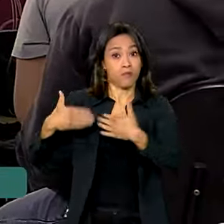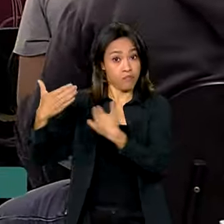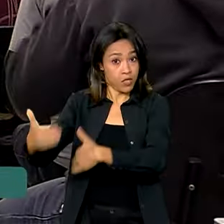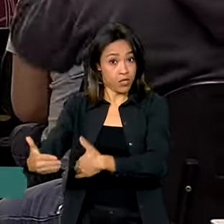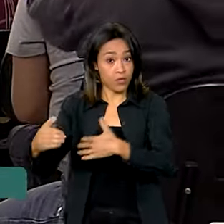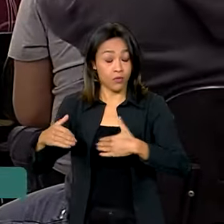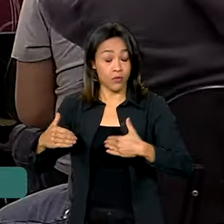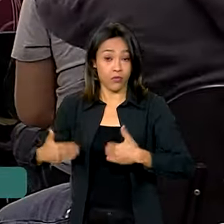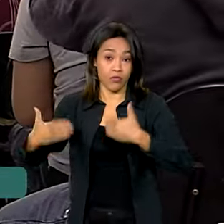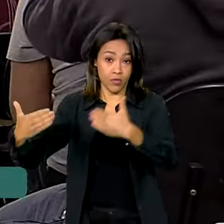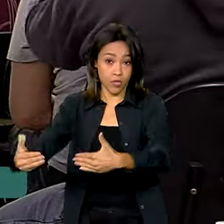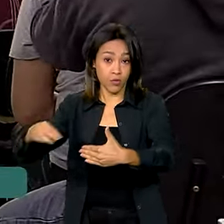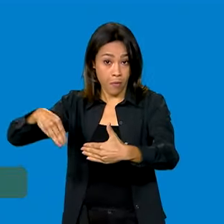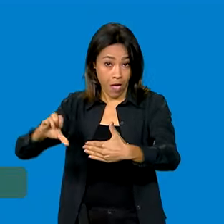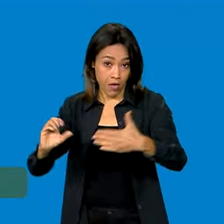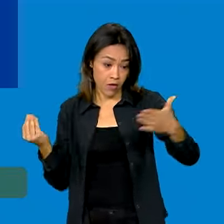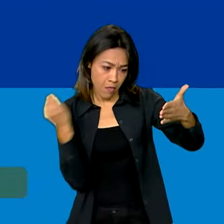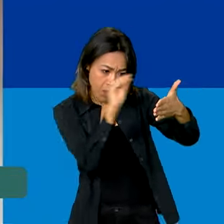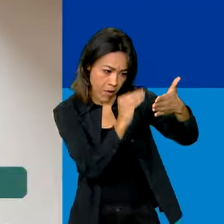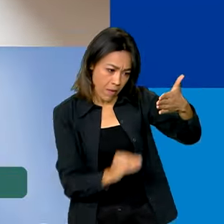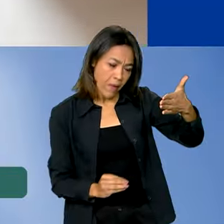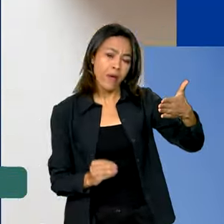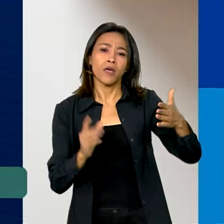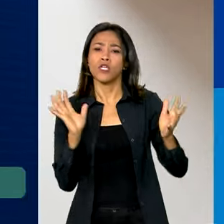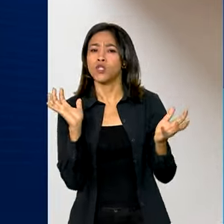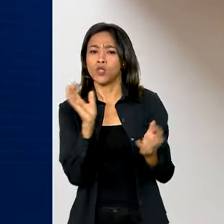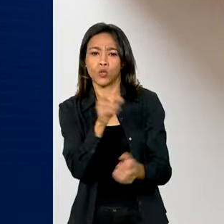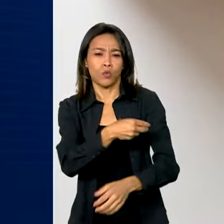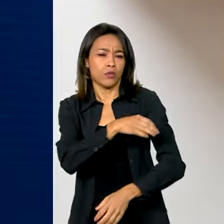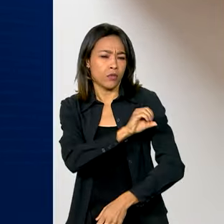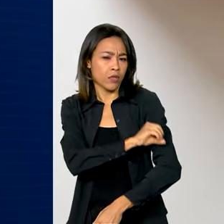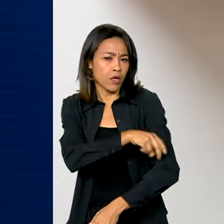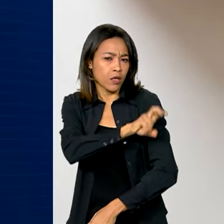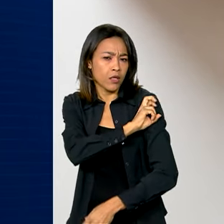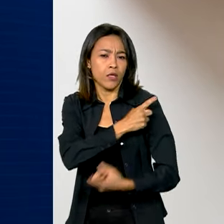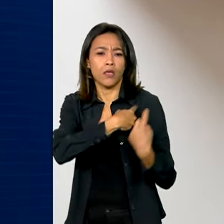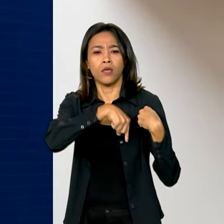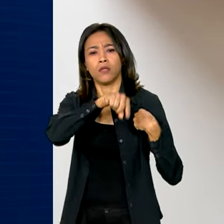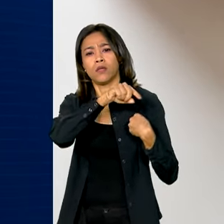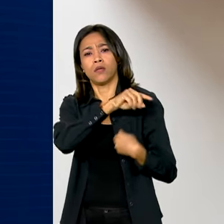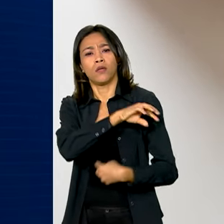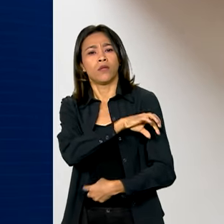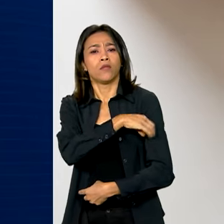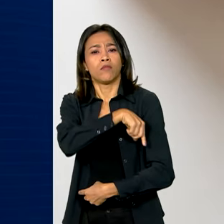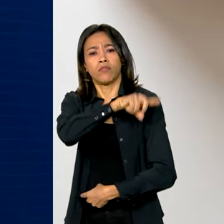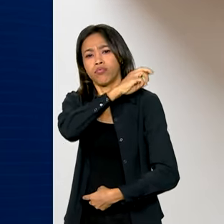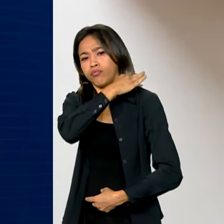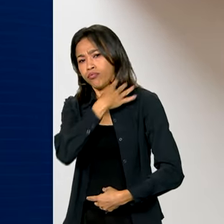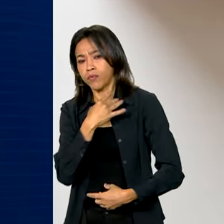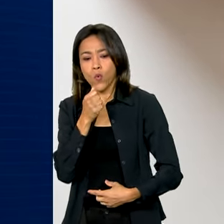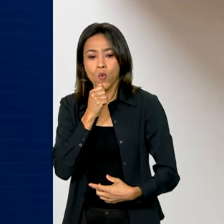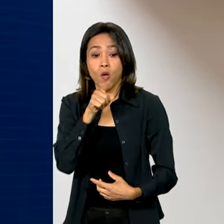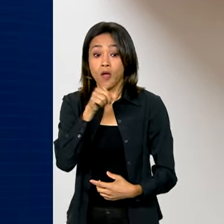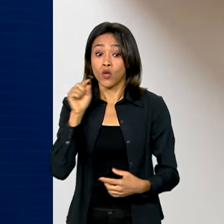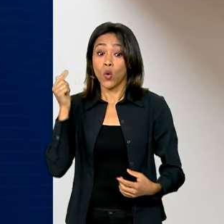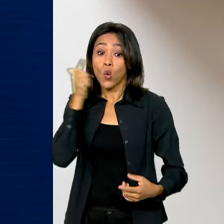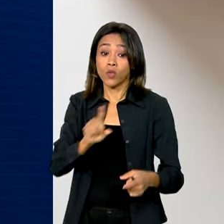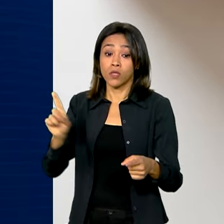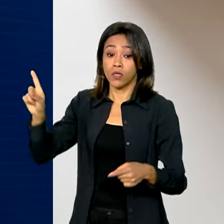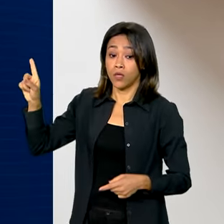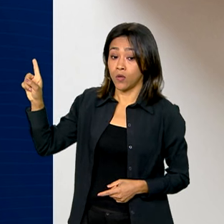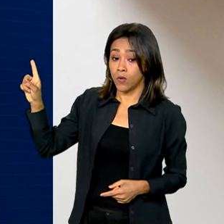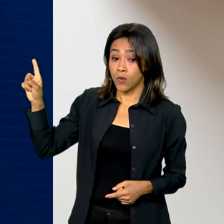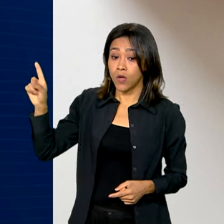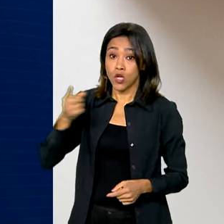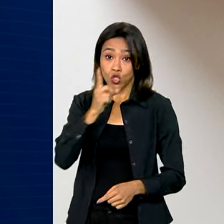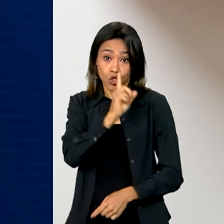em todas as etapas de ensino de acordo com o índice o país alcançou seis pontos do primeiro ao